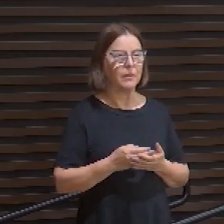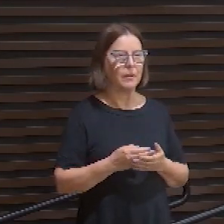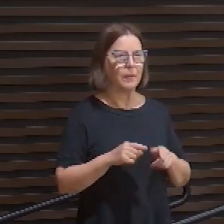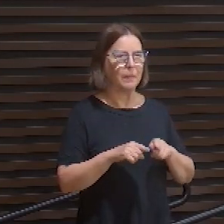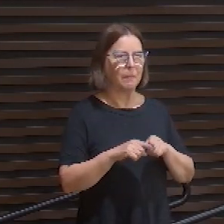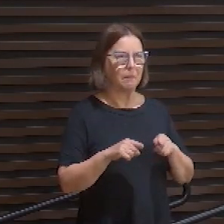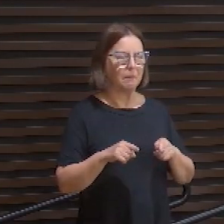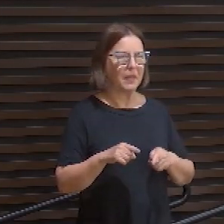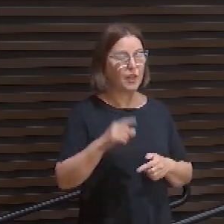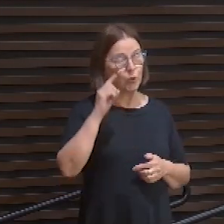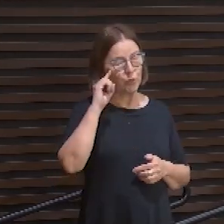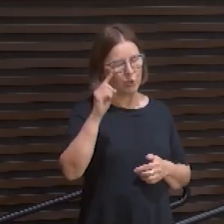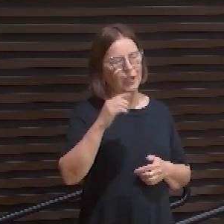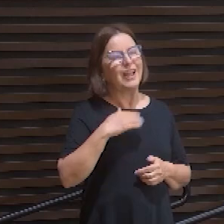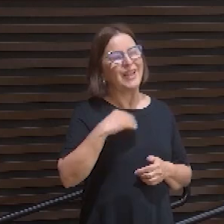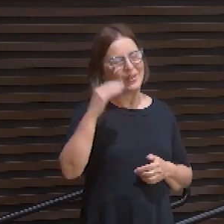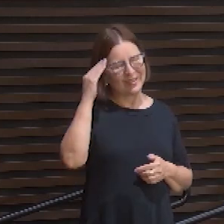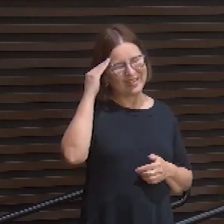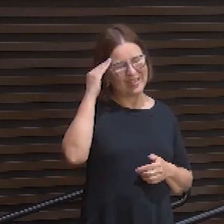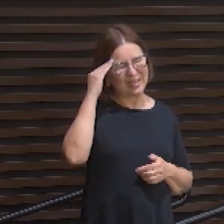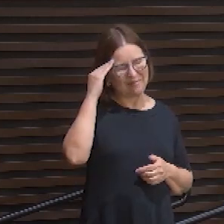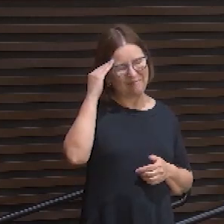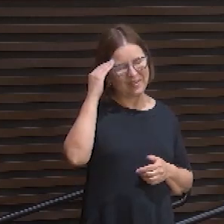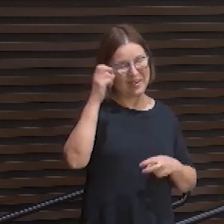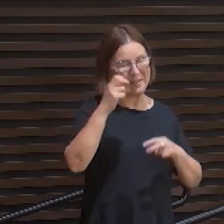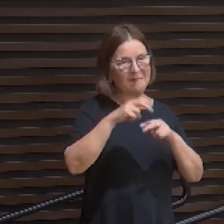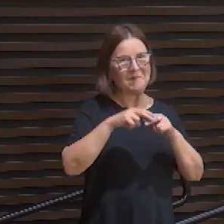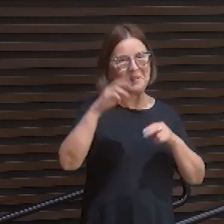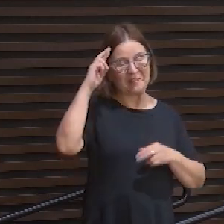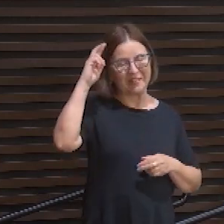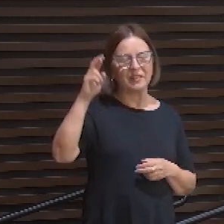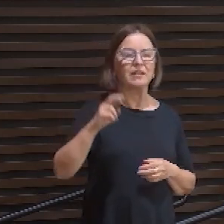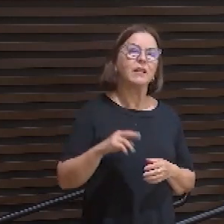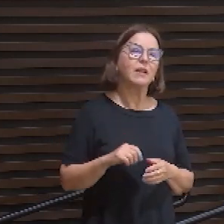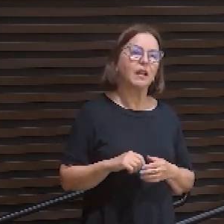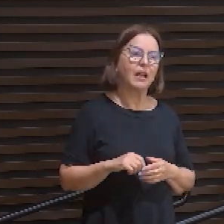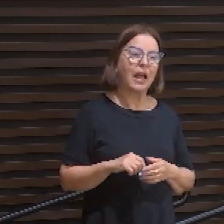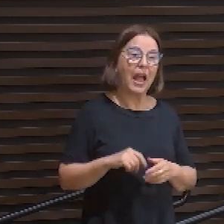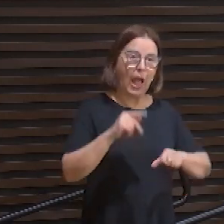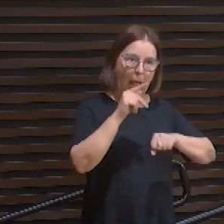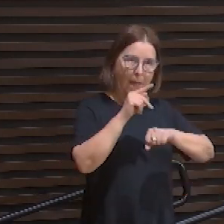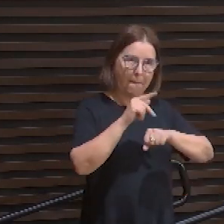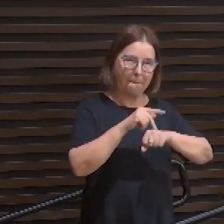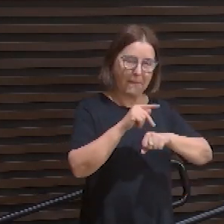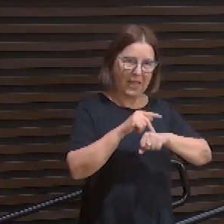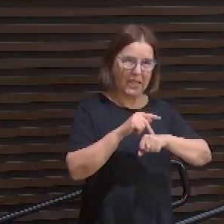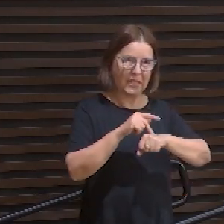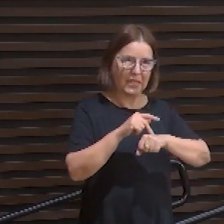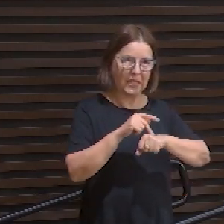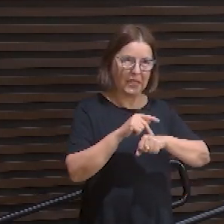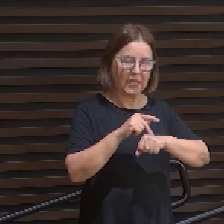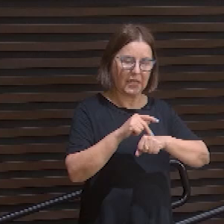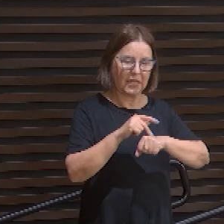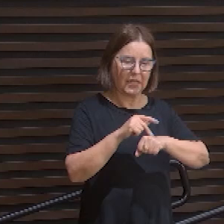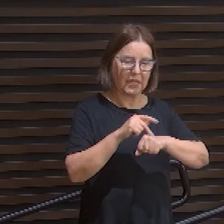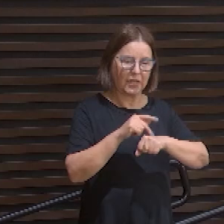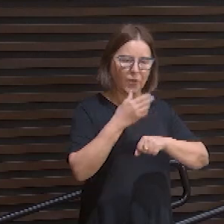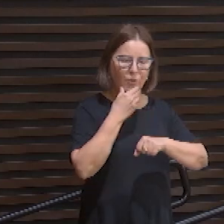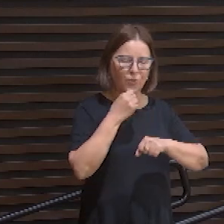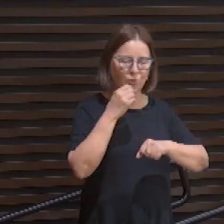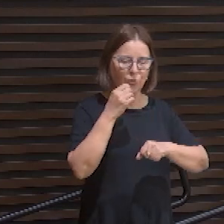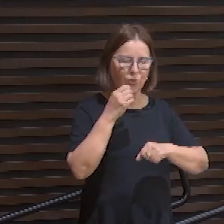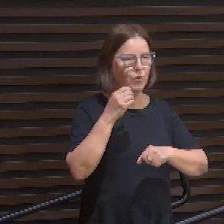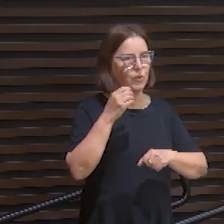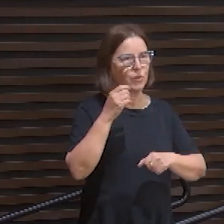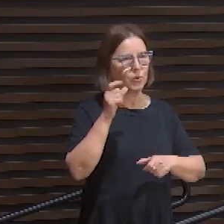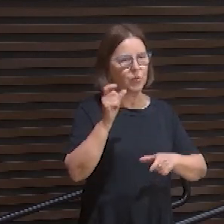vou saber bem com o Senhor. É que a pedra que os construtores rejeitaram